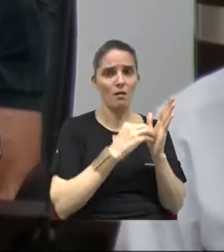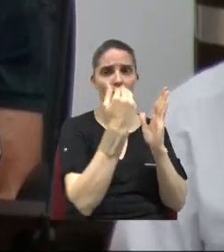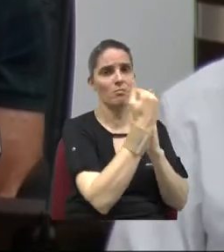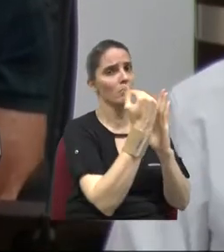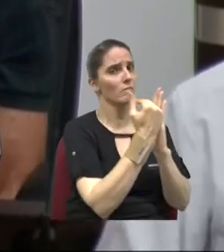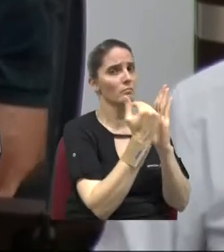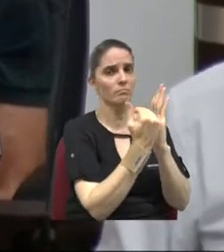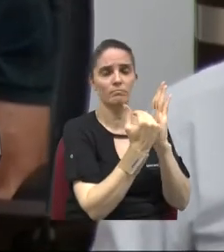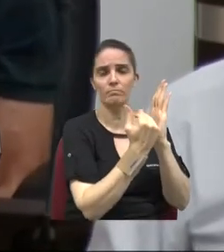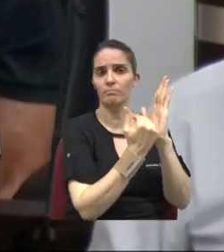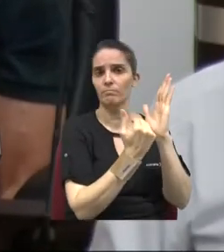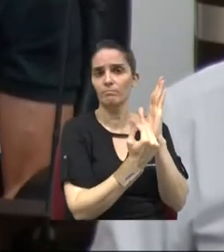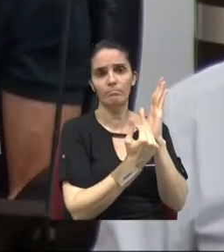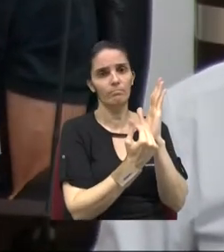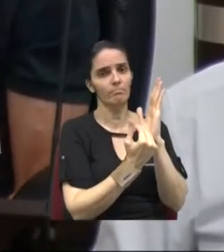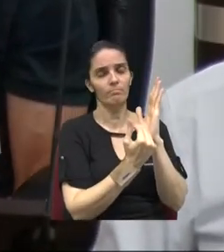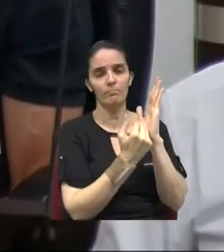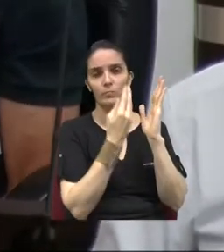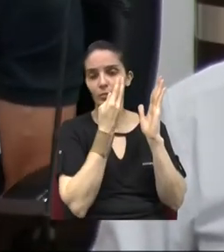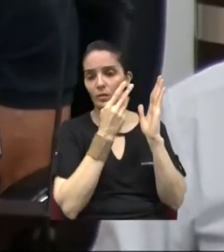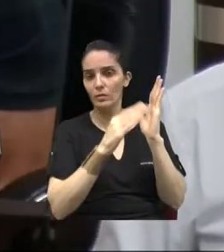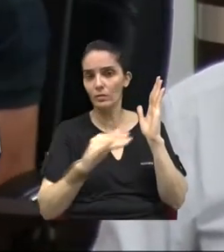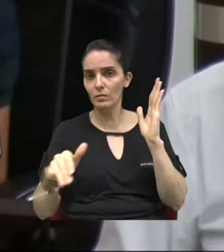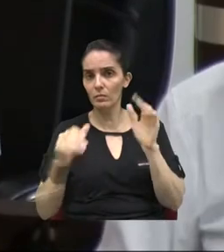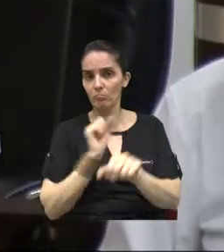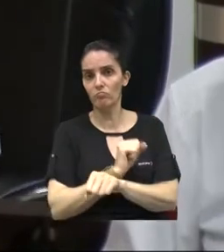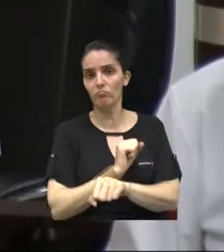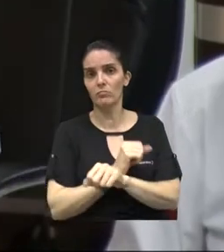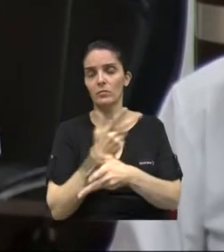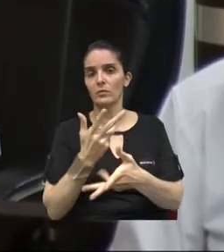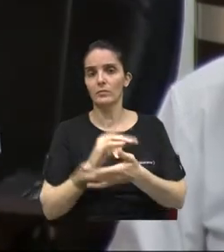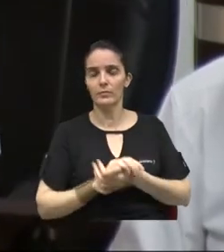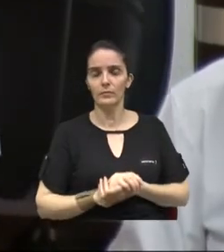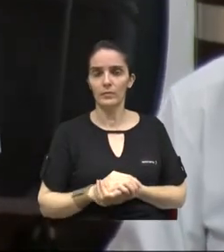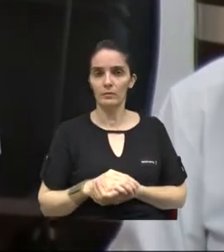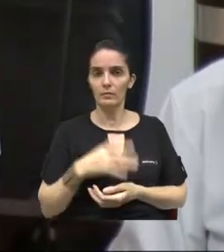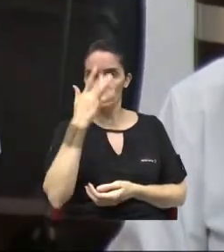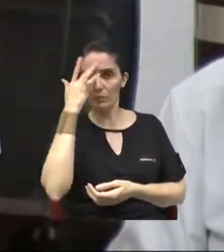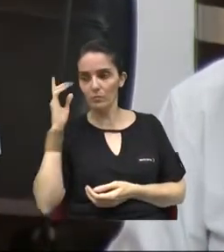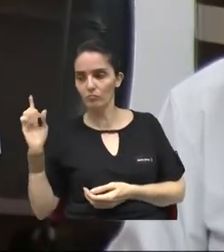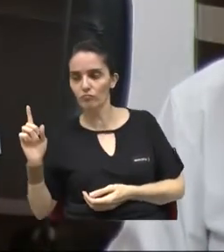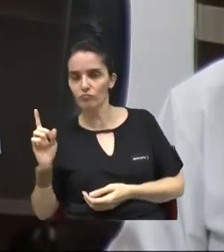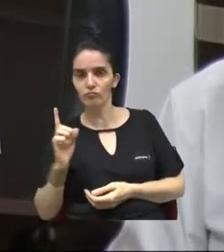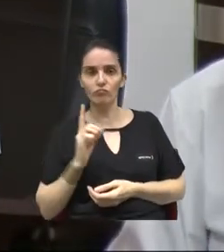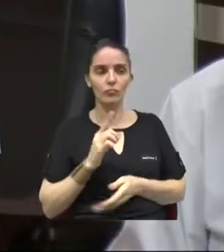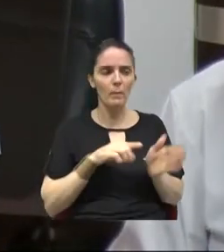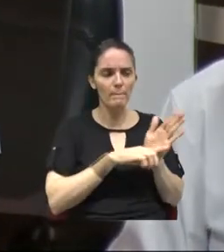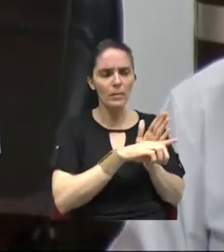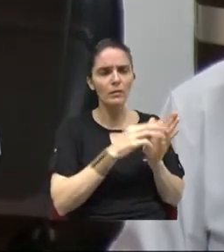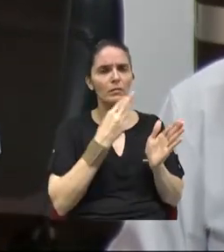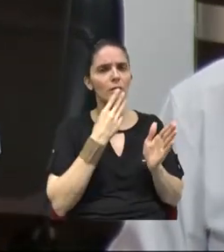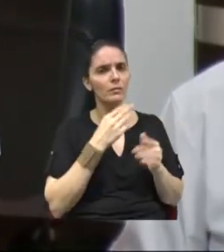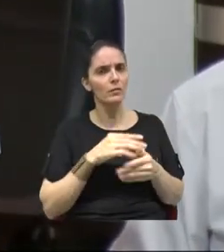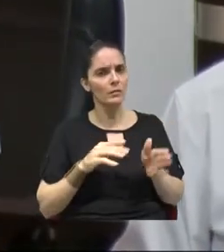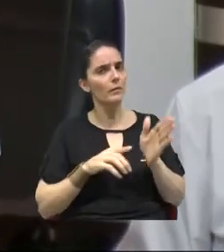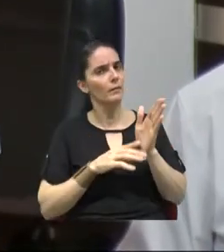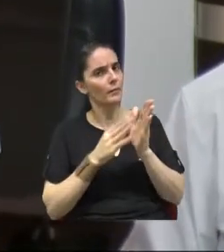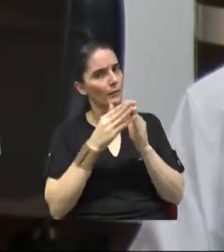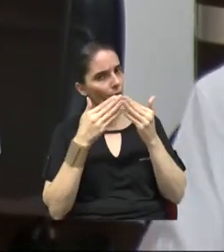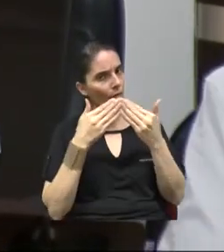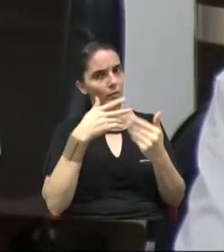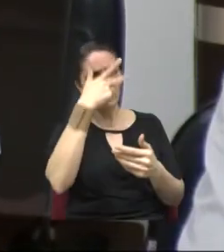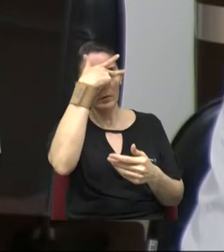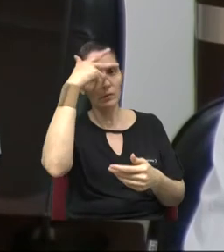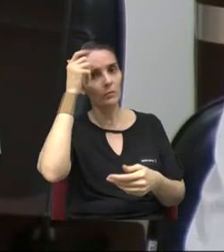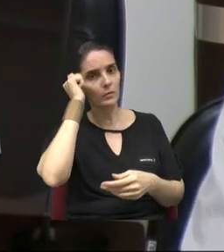classificação das crianças que estão lá. Né? Então, eu fui abordado no meu gabinete, gostaria de solicitar à prefeitura que pudesse